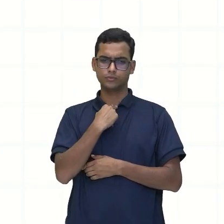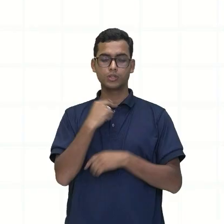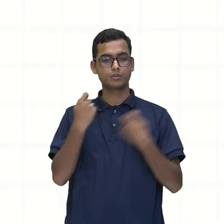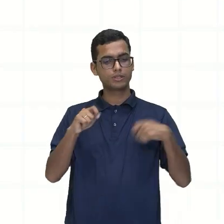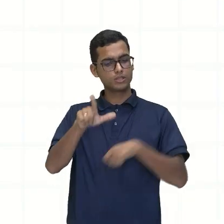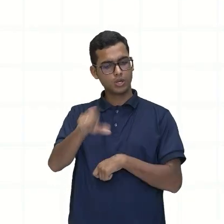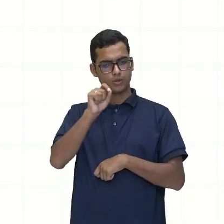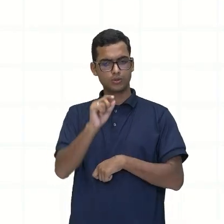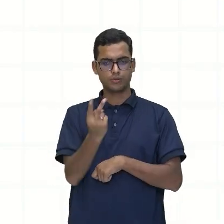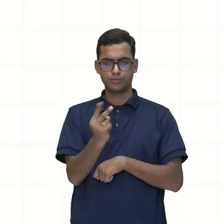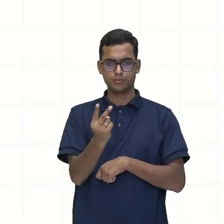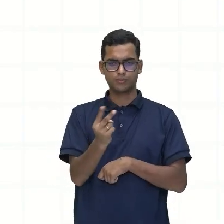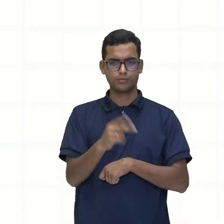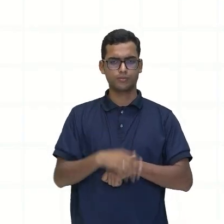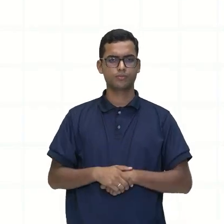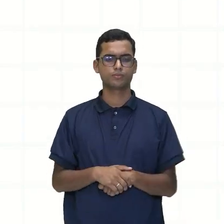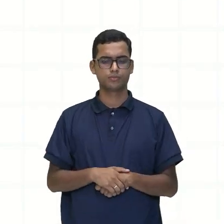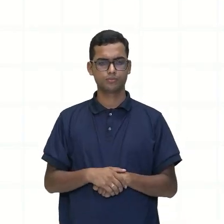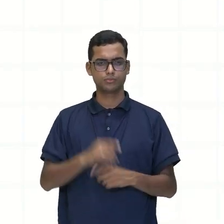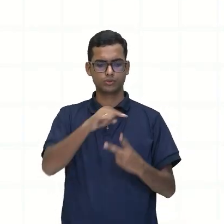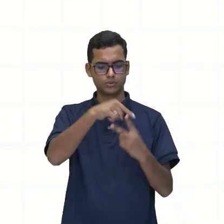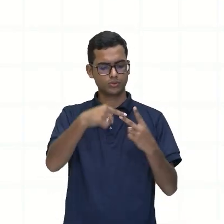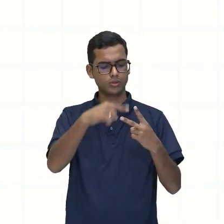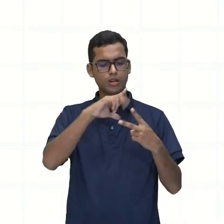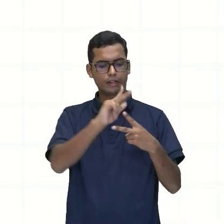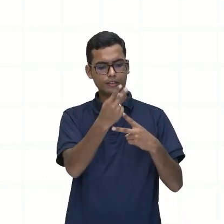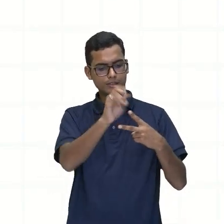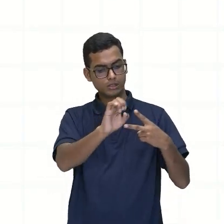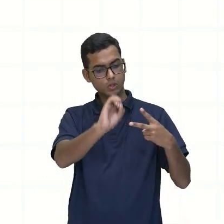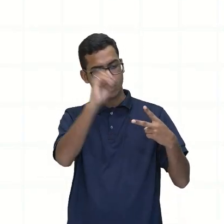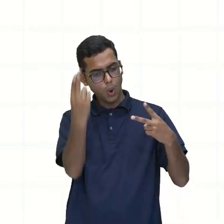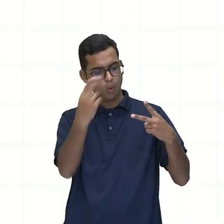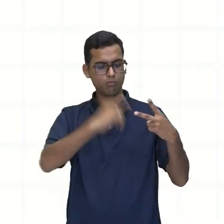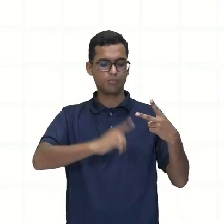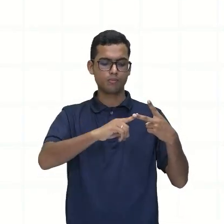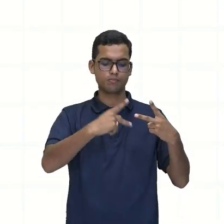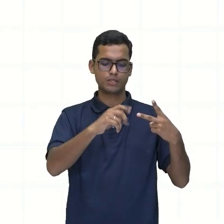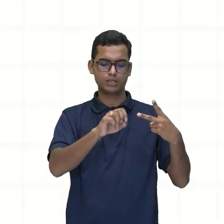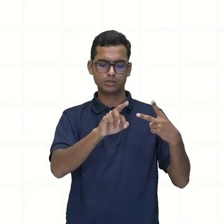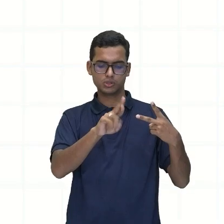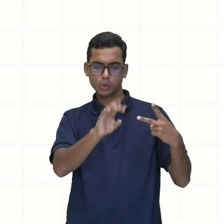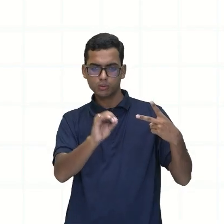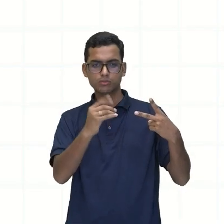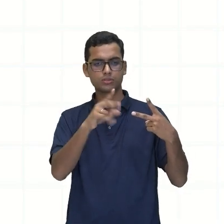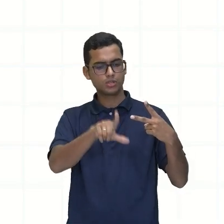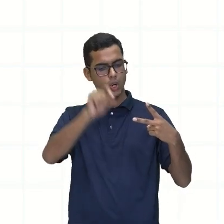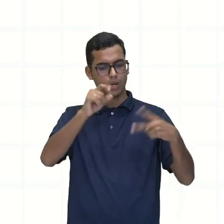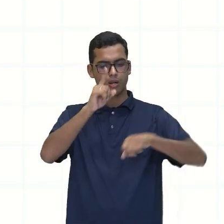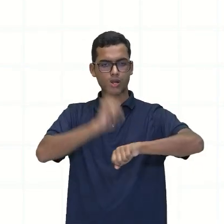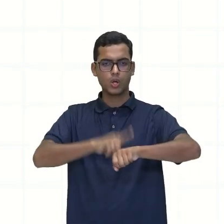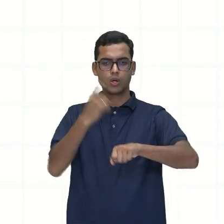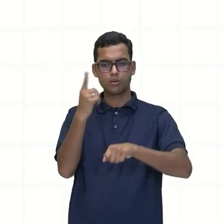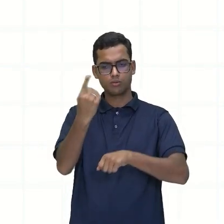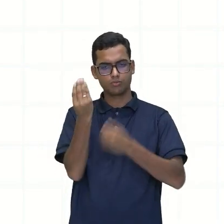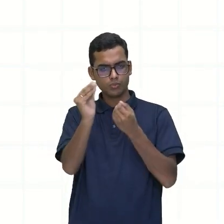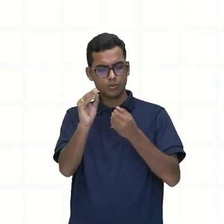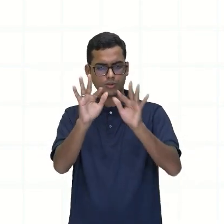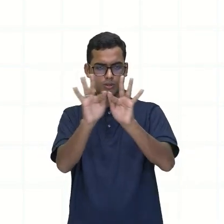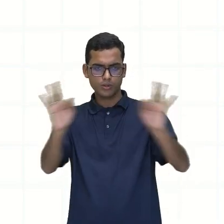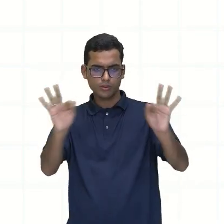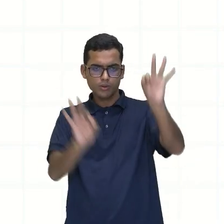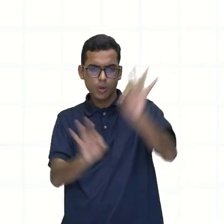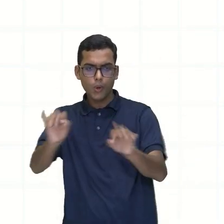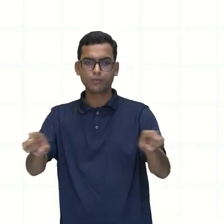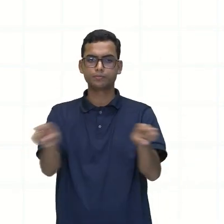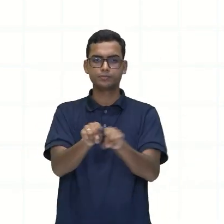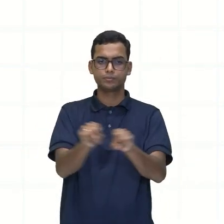bom? Aqui, is a dog. Is a dog. É um cachorro. Manaus is a beautiful